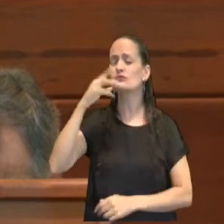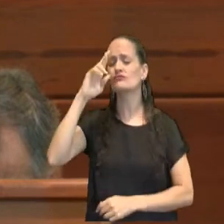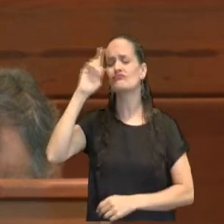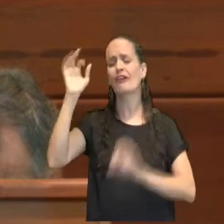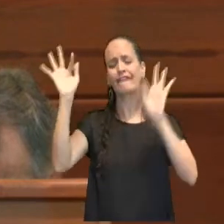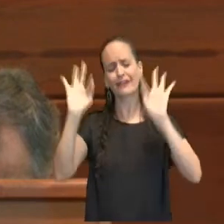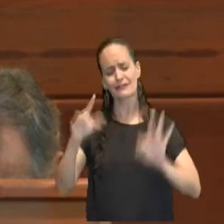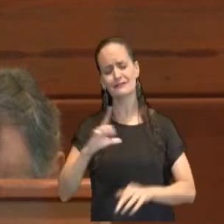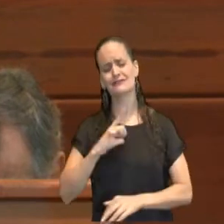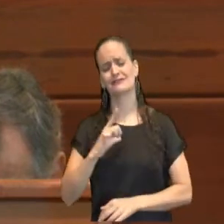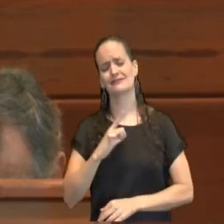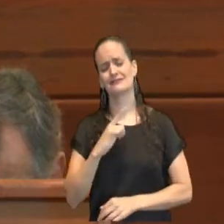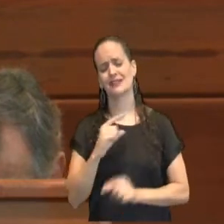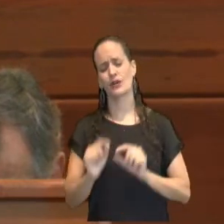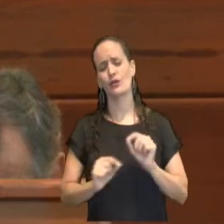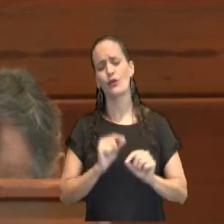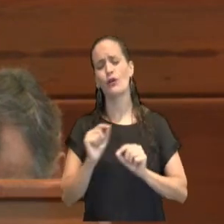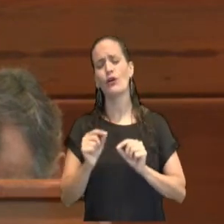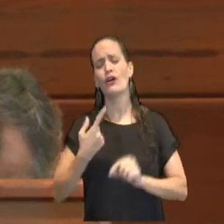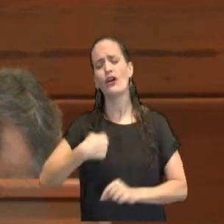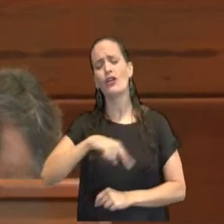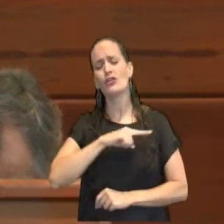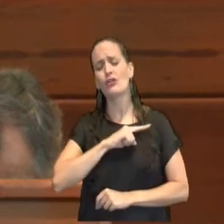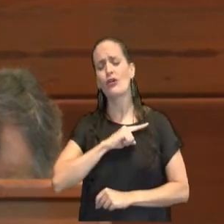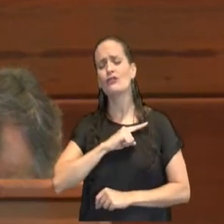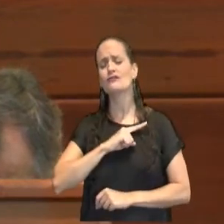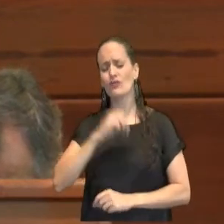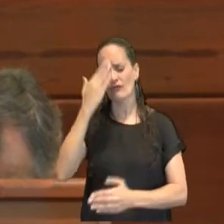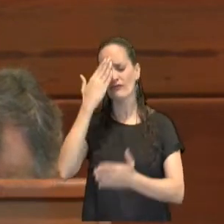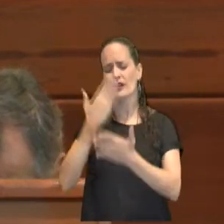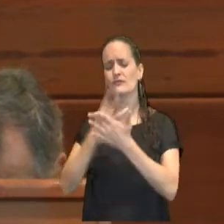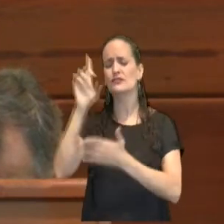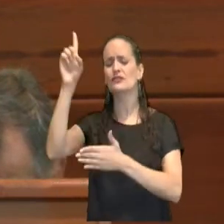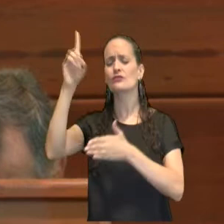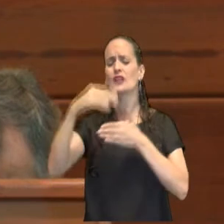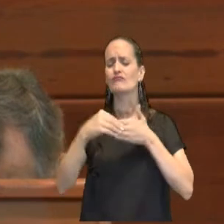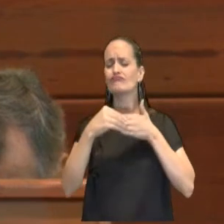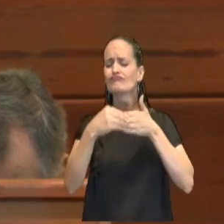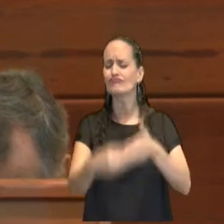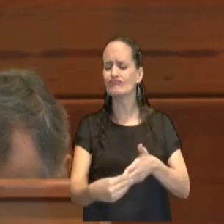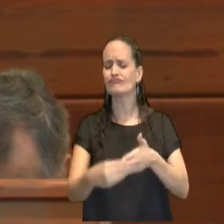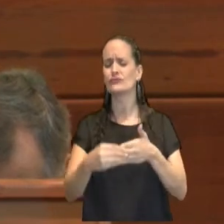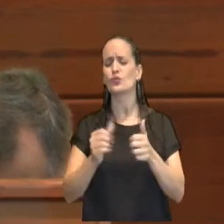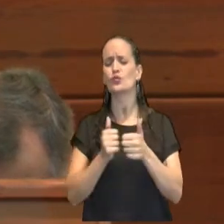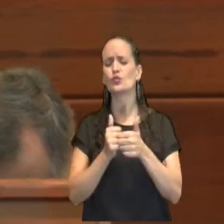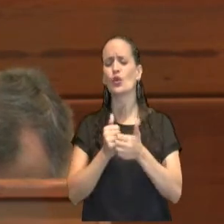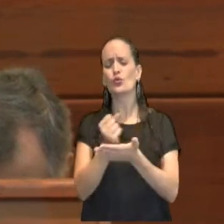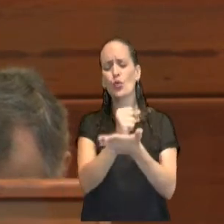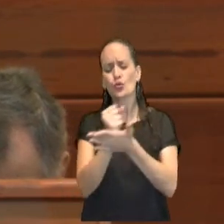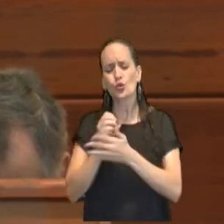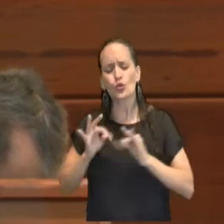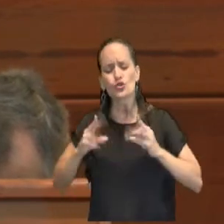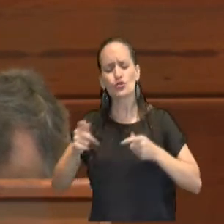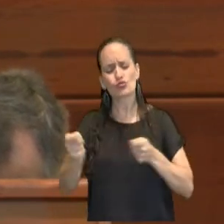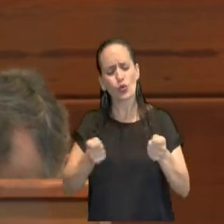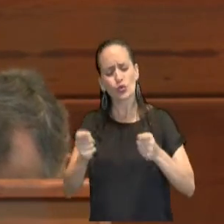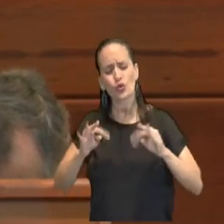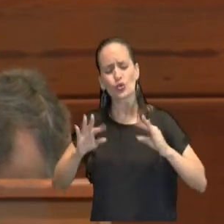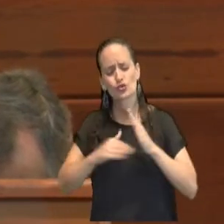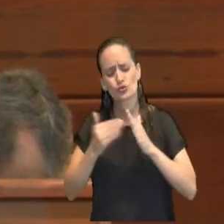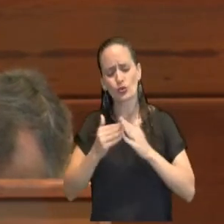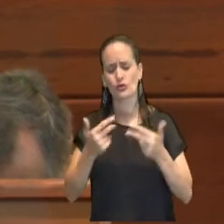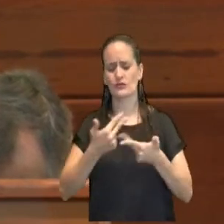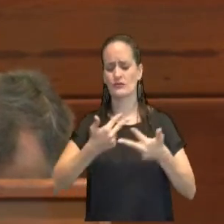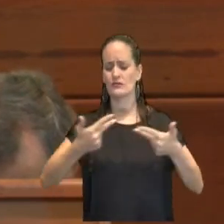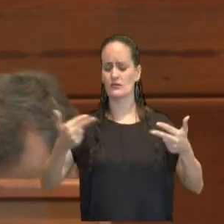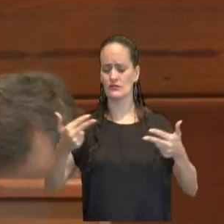e nós queremos crer que o Senhor está no comando e na direção de tudo aquilo que se passa. O Senhor, ó Deus, comanda todas as